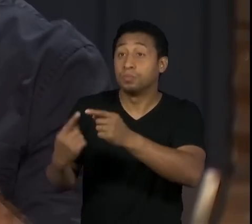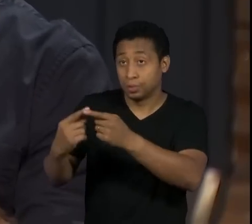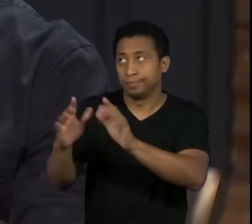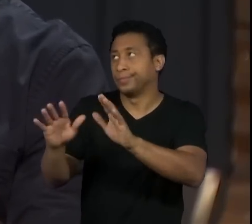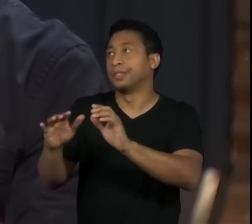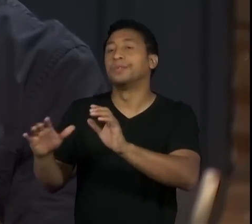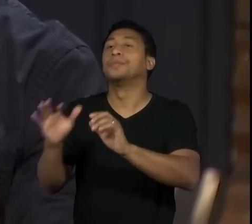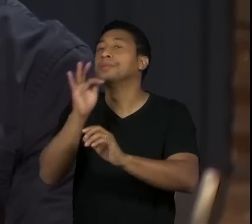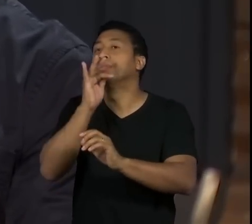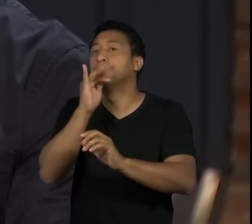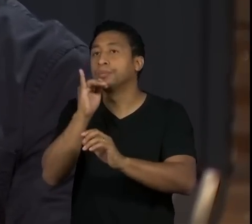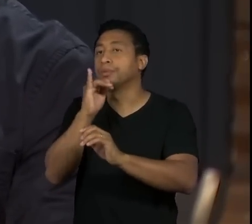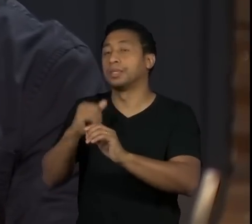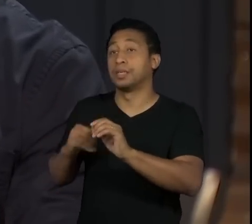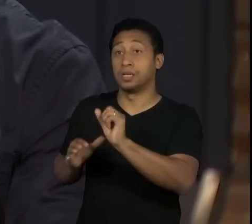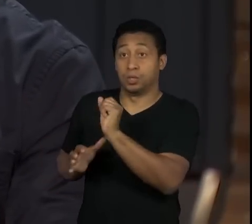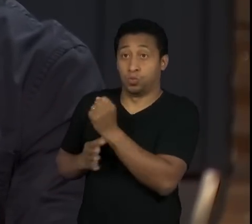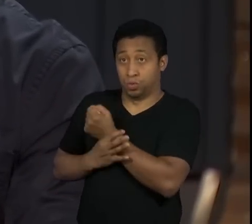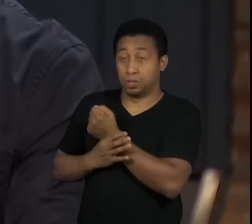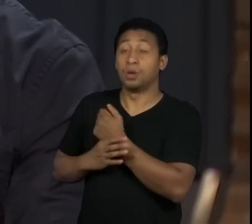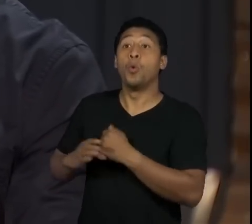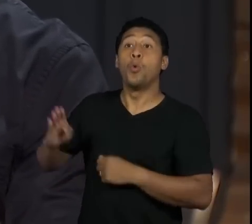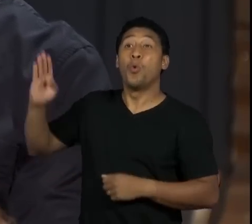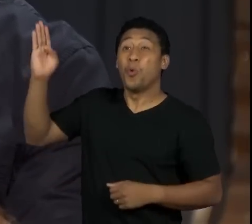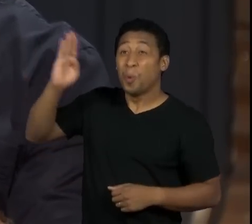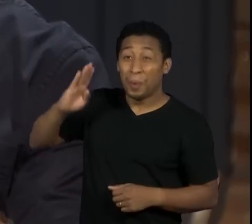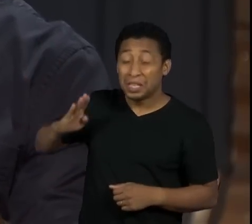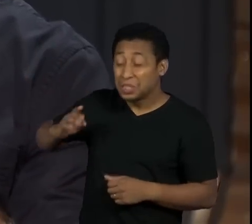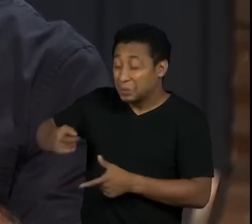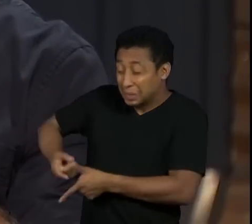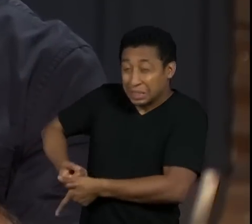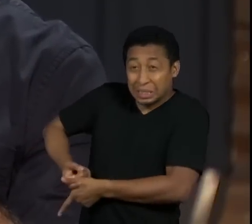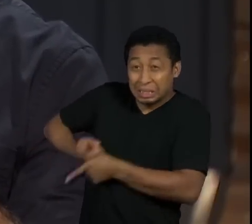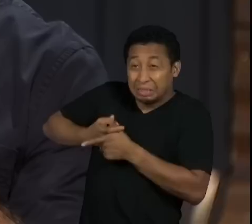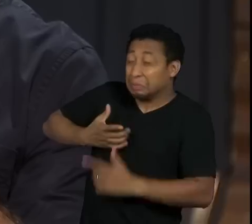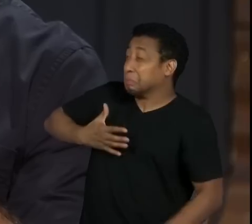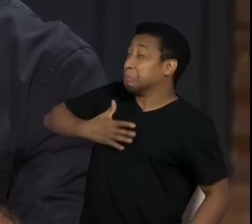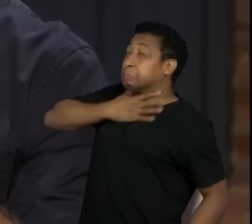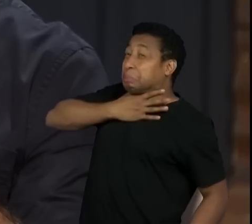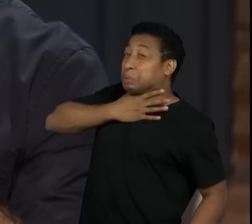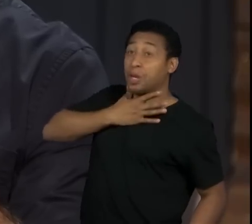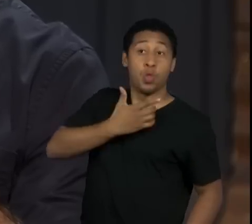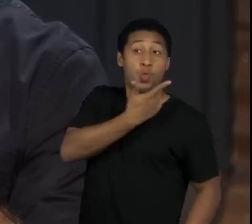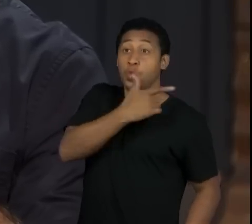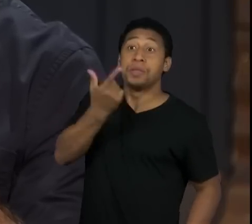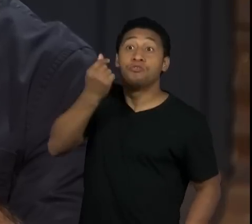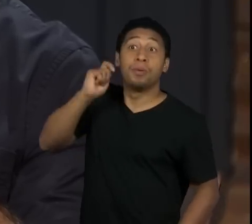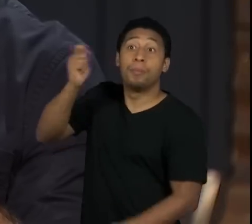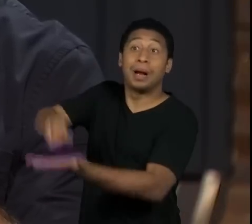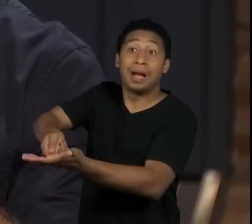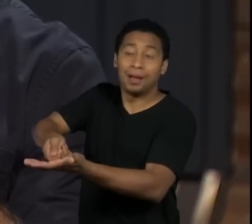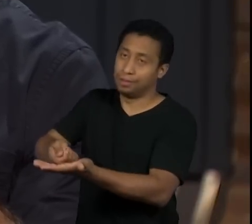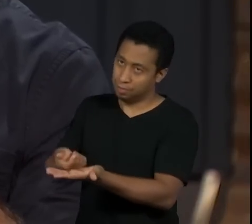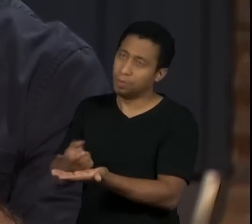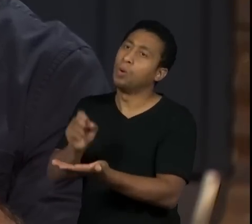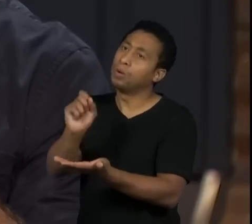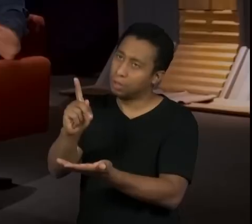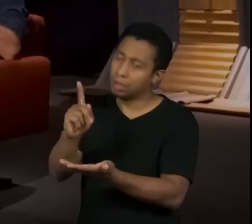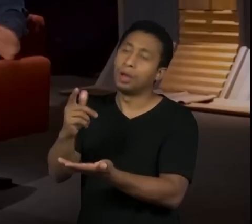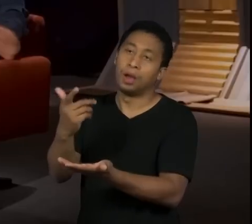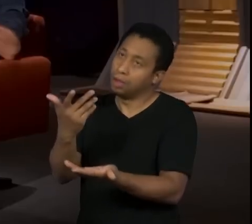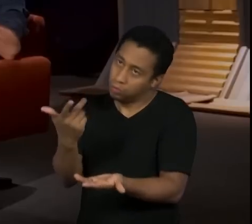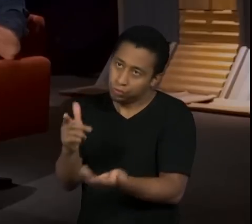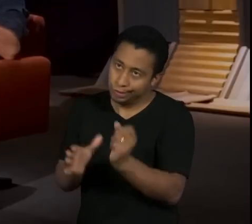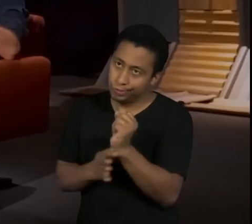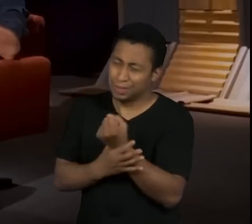falar, o Brasil deve muito dinheiro, eu tenho medo dele não pagar. Para fora é mentira, nossa dívida externa é muito baixa e o que a gente tem de dinheiro lá fora é mais do que